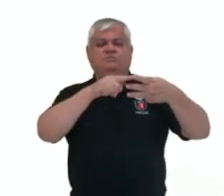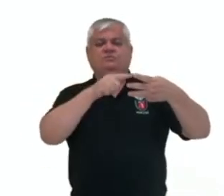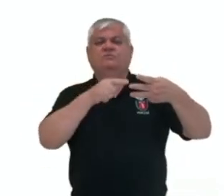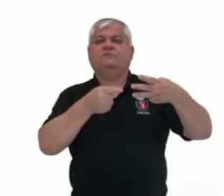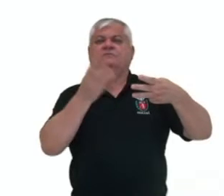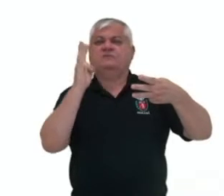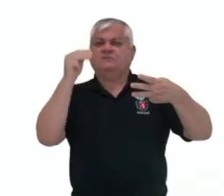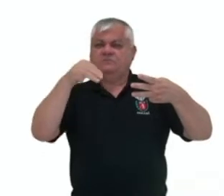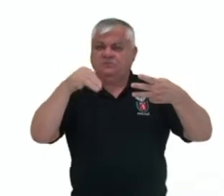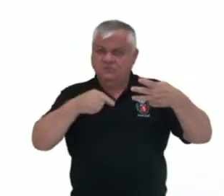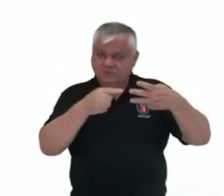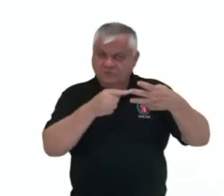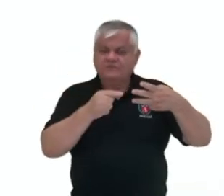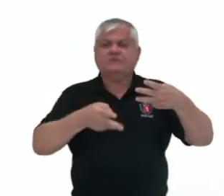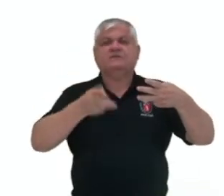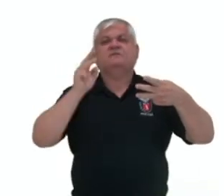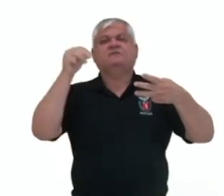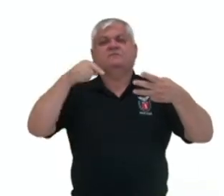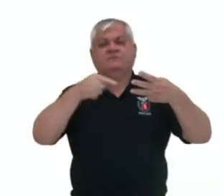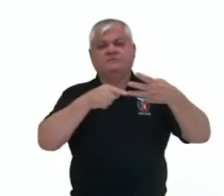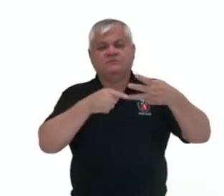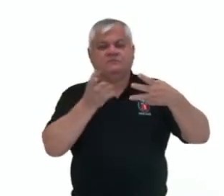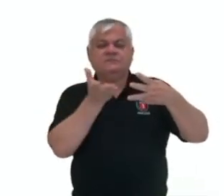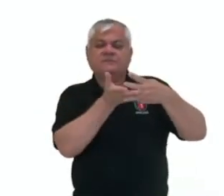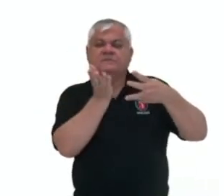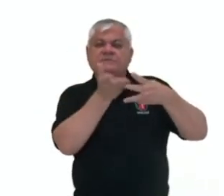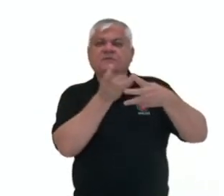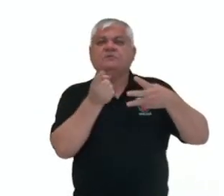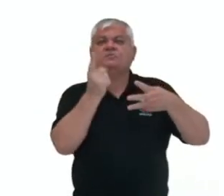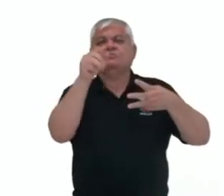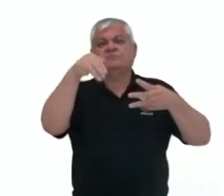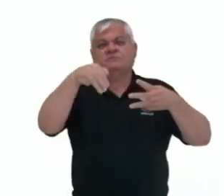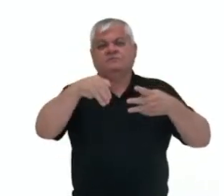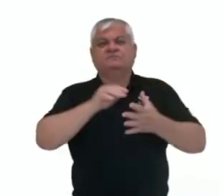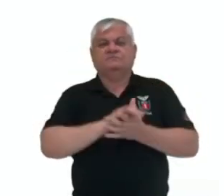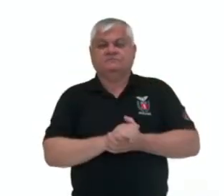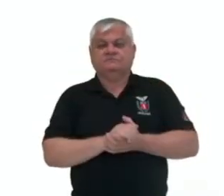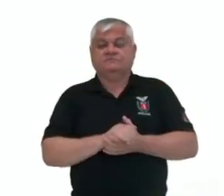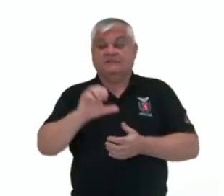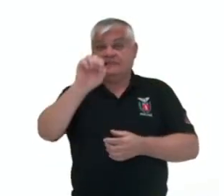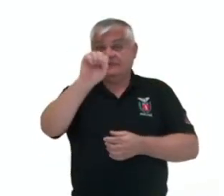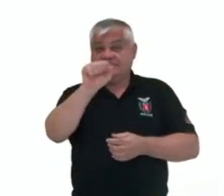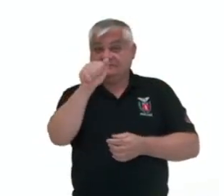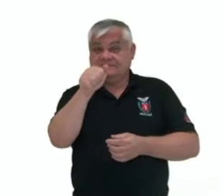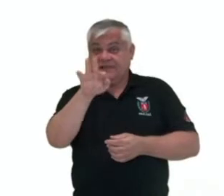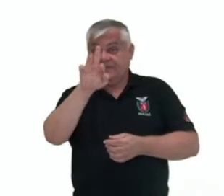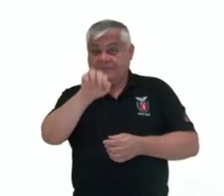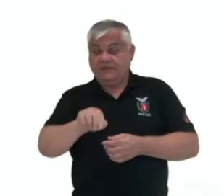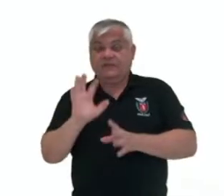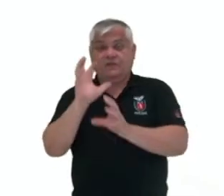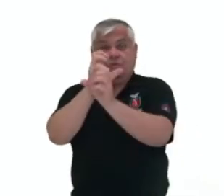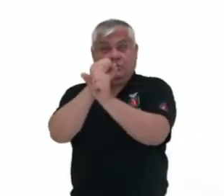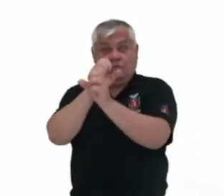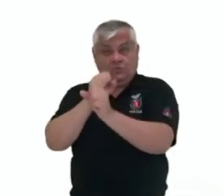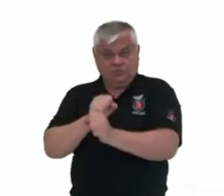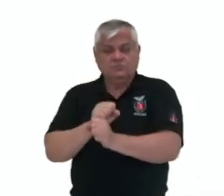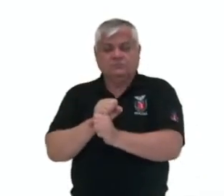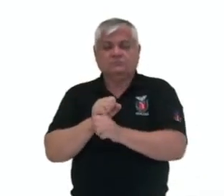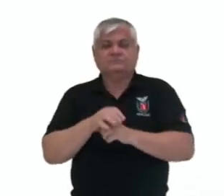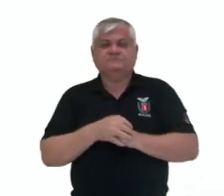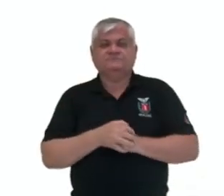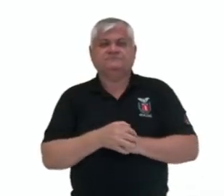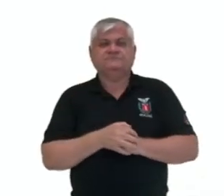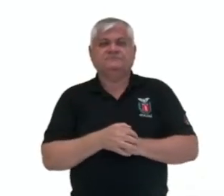tem entre um e o outro tem 1 minuto de descanso. No sabre são 8 pontos. É diferente, então,